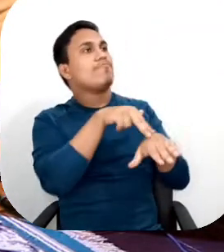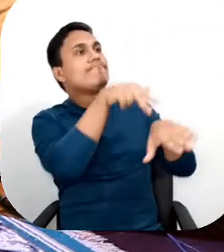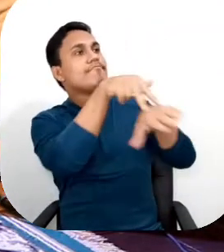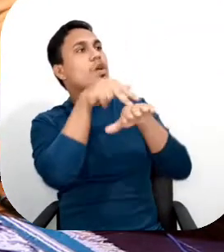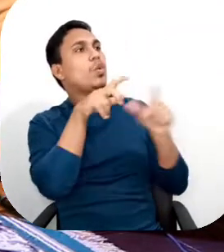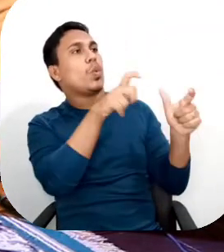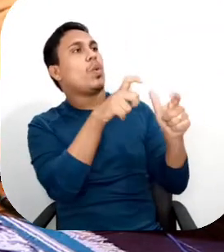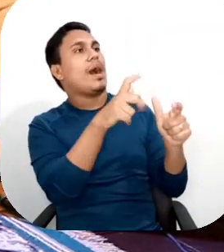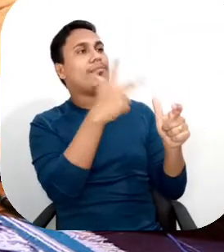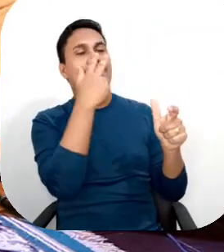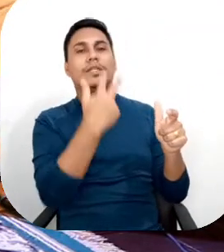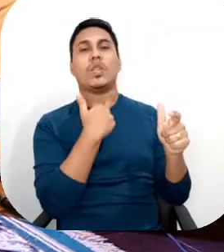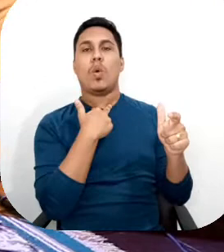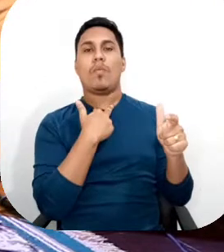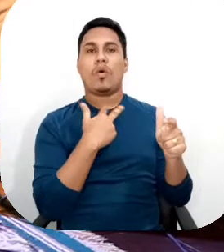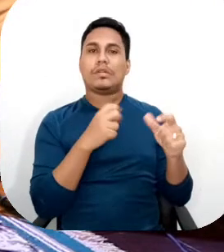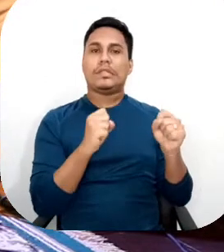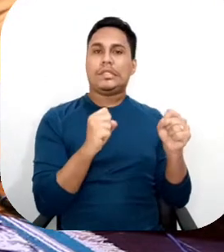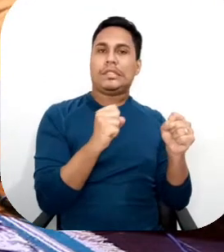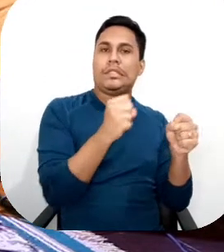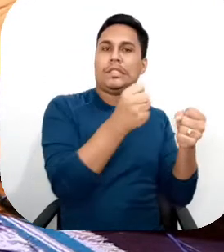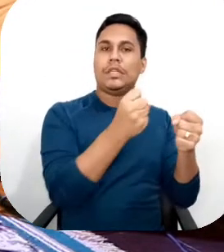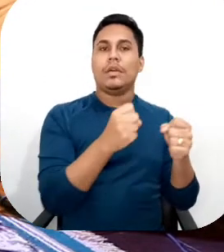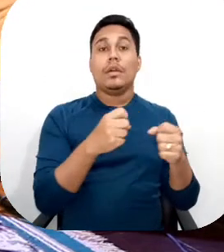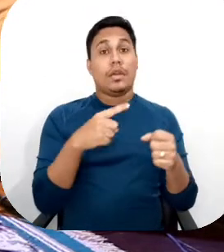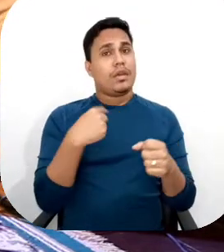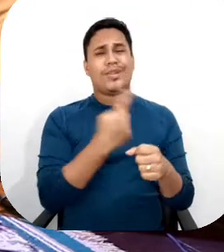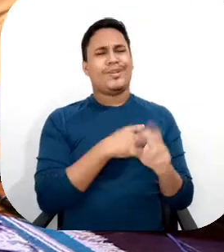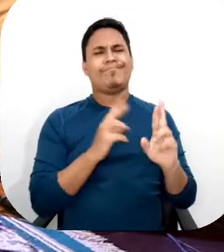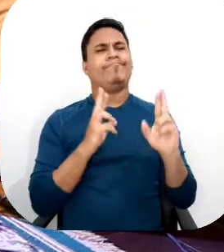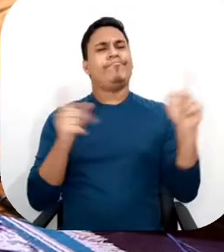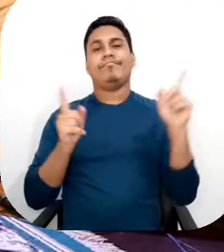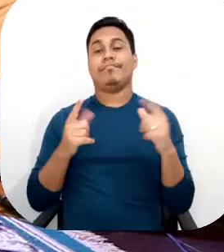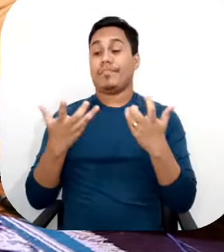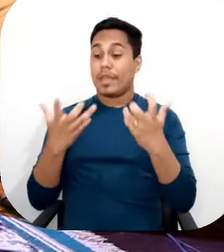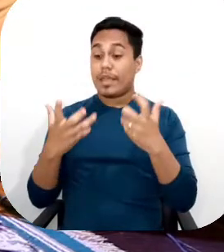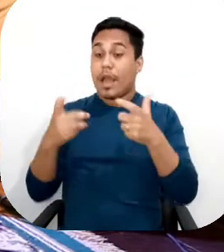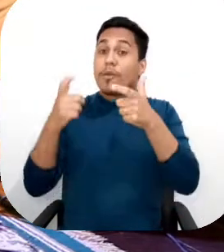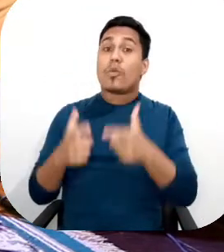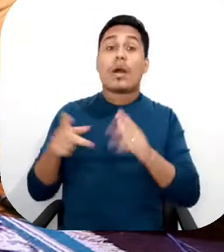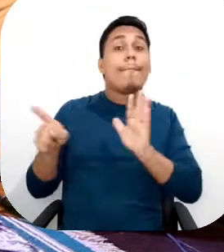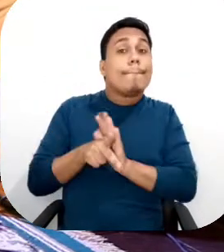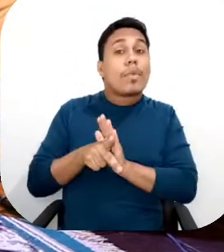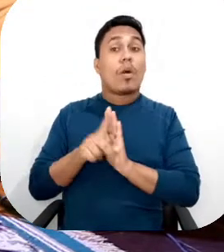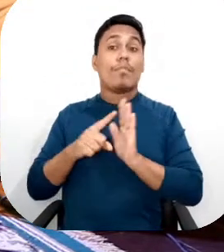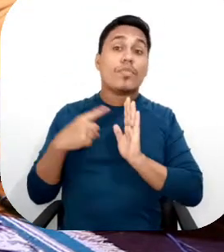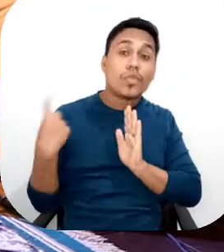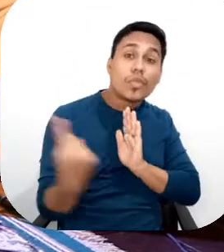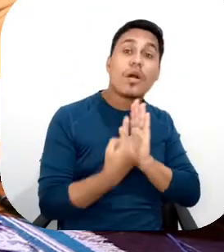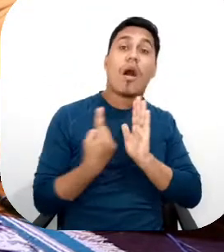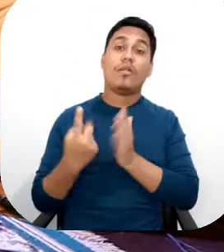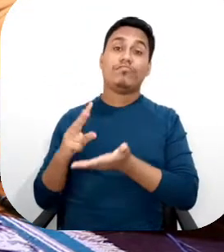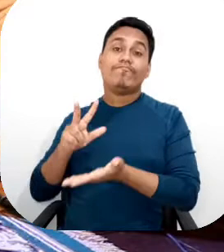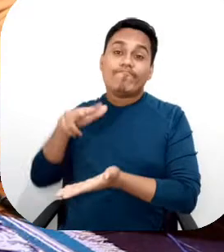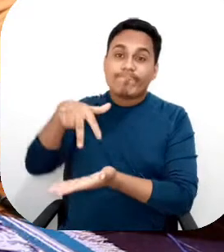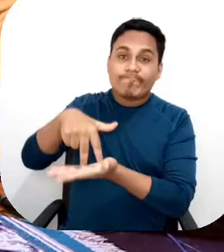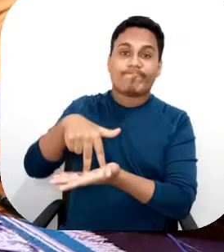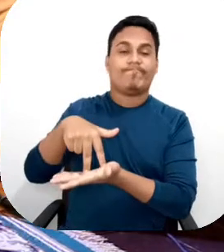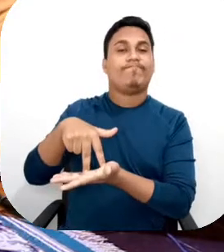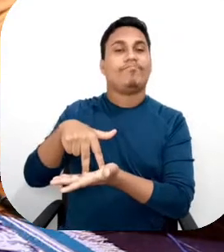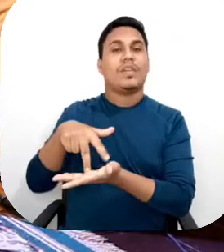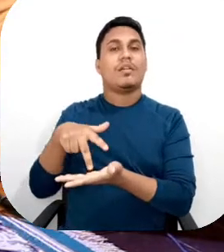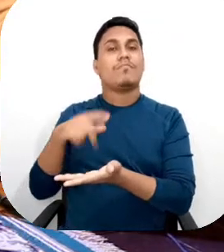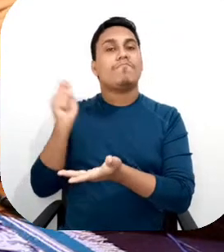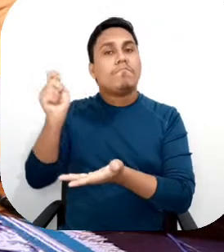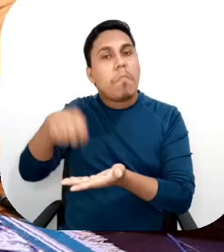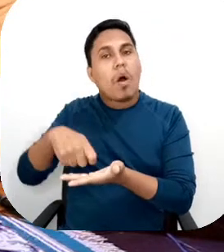no pensamento de construir nossos espaços. E eu acho que o que eu almejo é isso, né? Estou aqui com os meninos, a gente conversa muito sobre construir